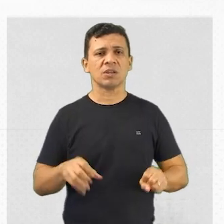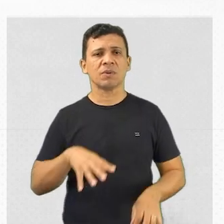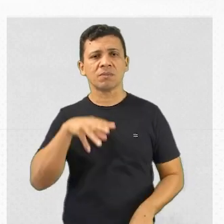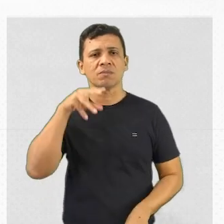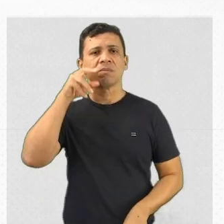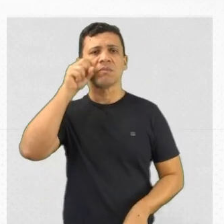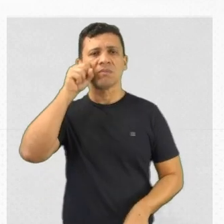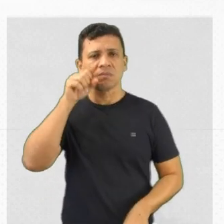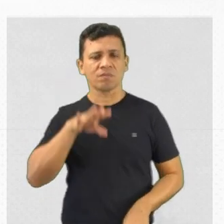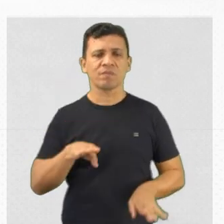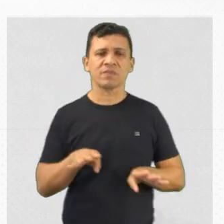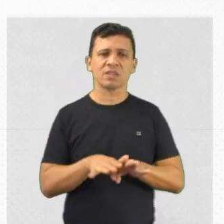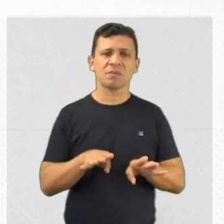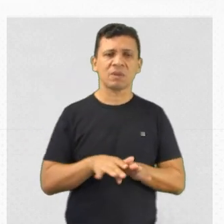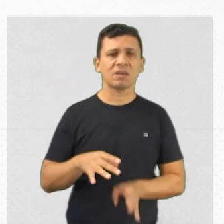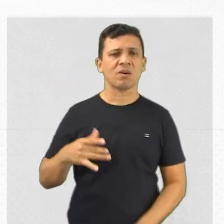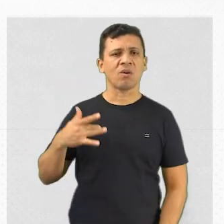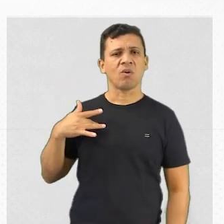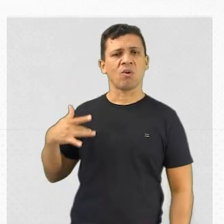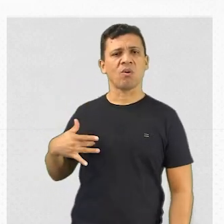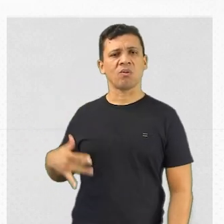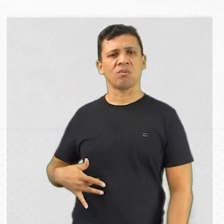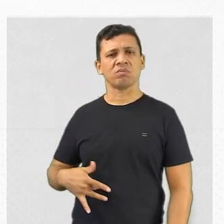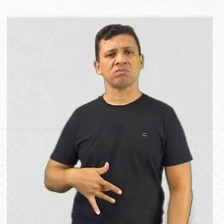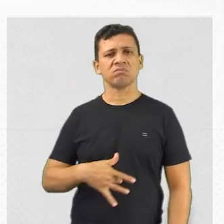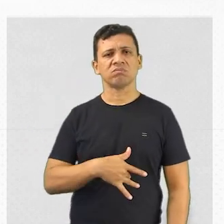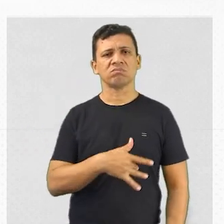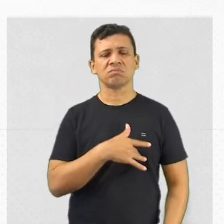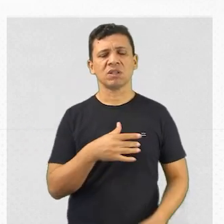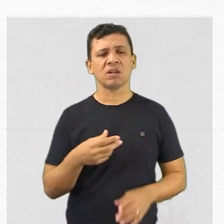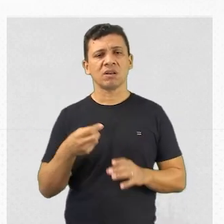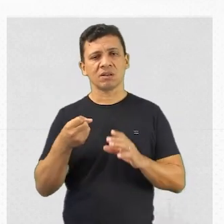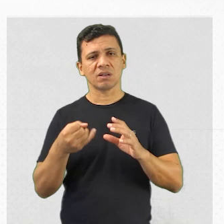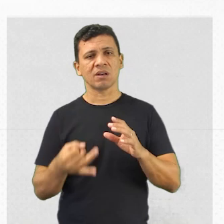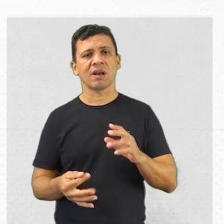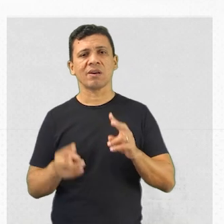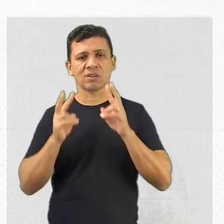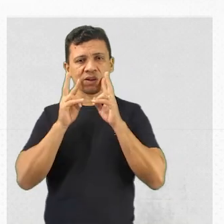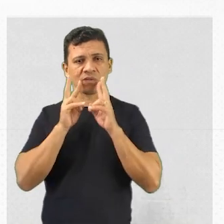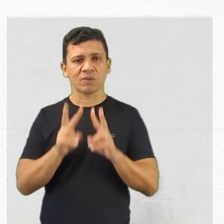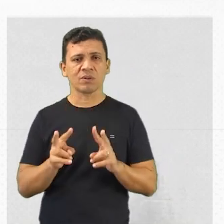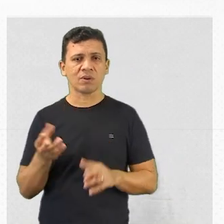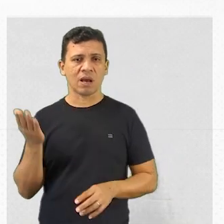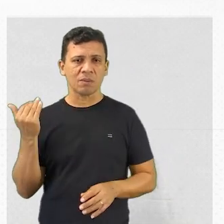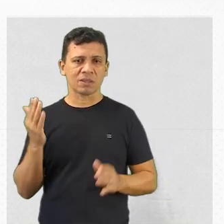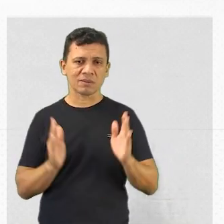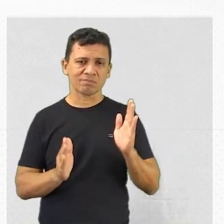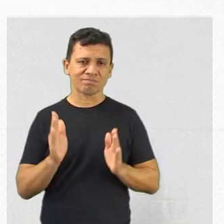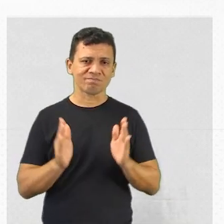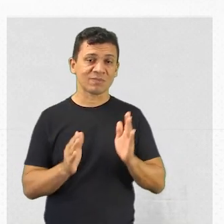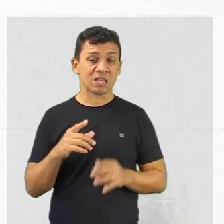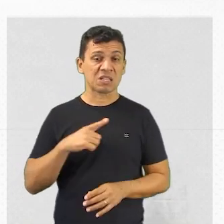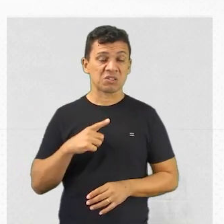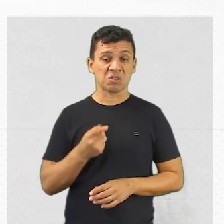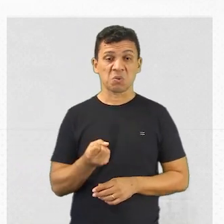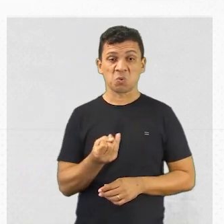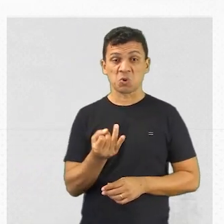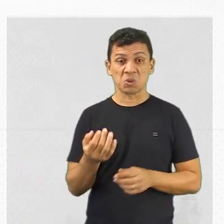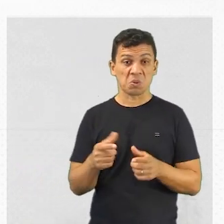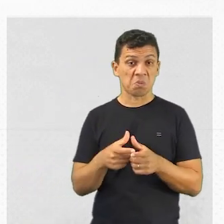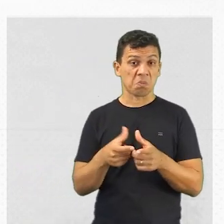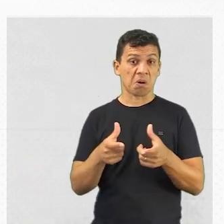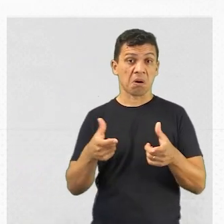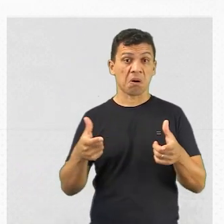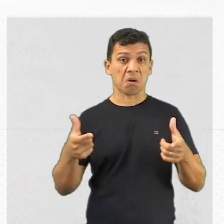órgãos. Então, foi uma característica muito comum que a gente viu, né, na época que a gente estava ali com o alto índice de transmissão